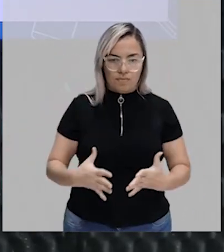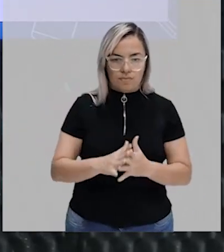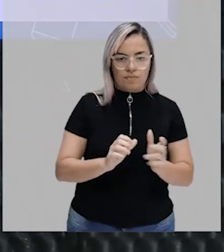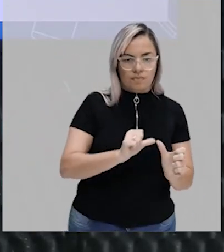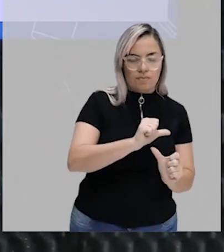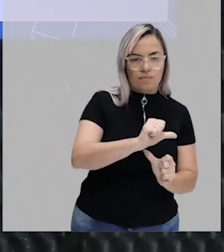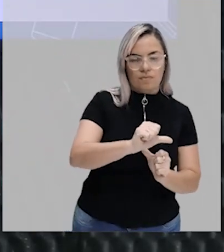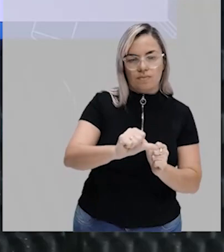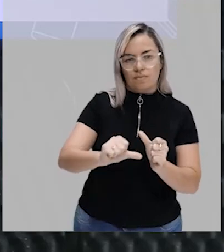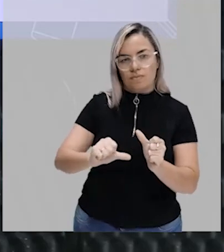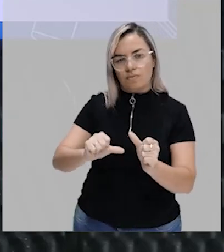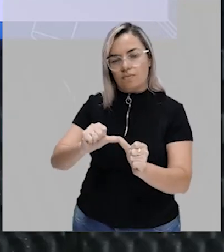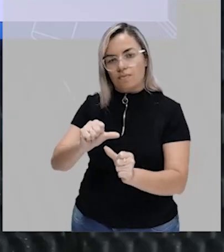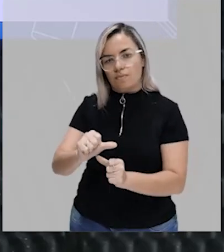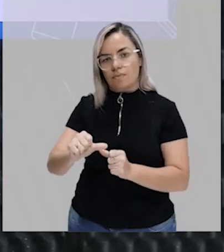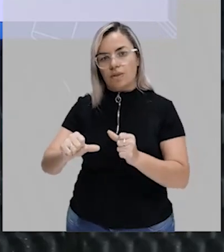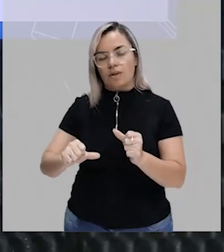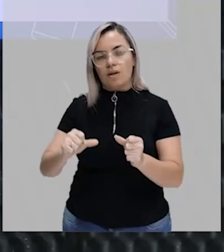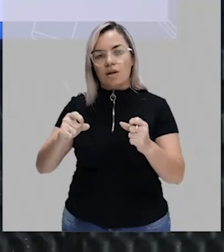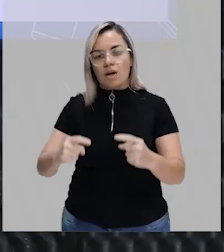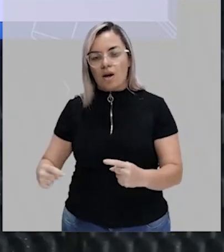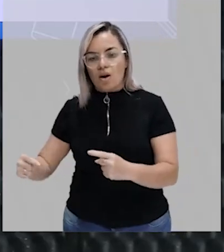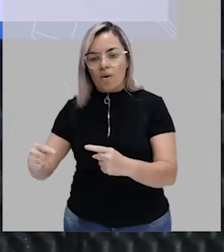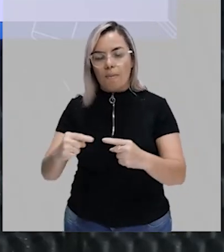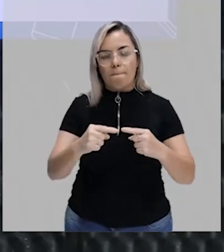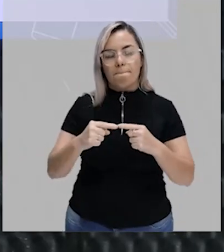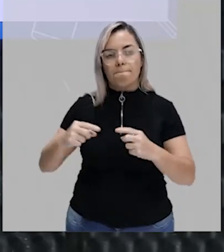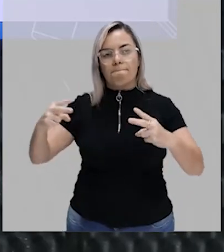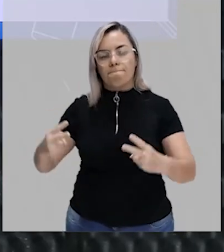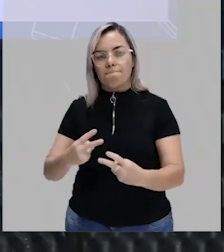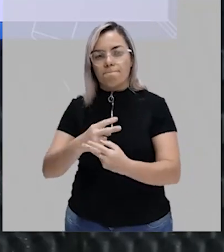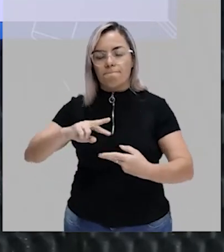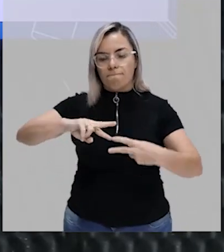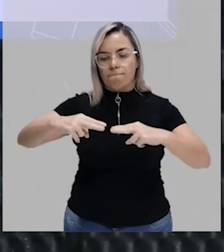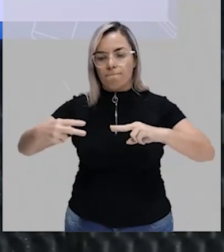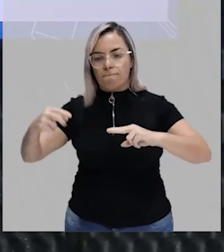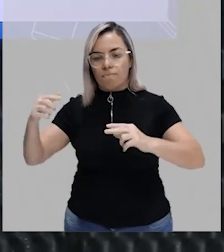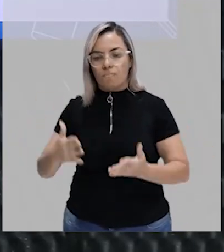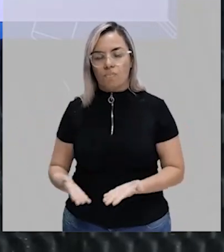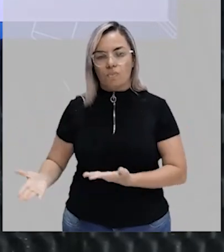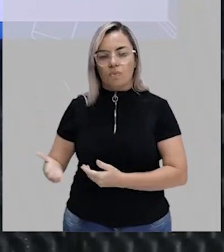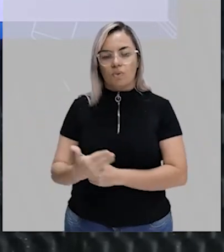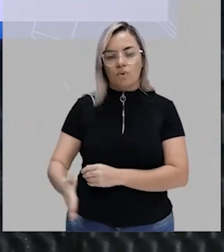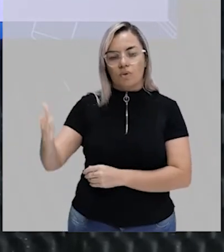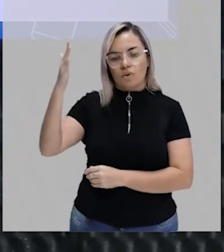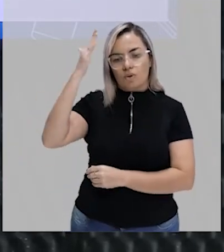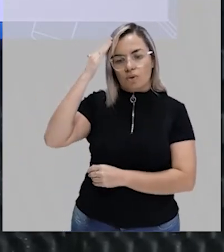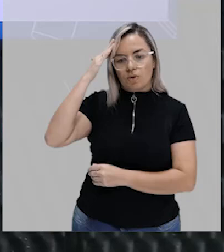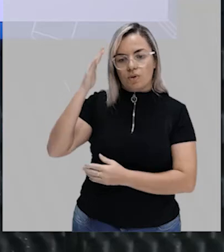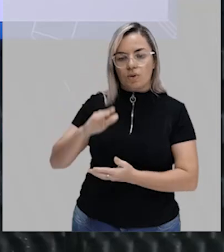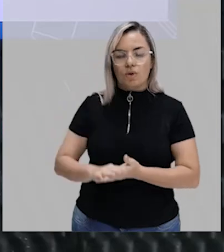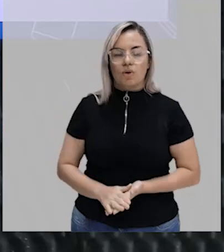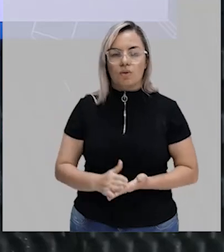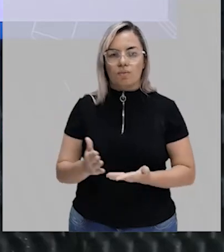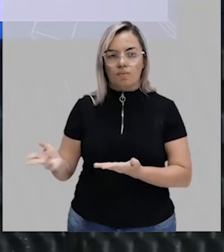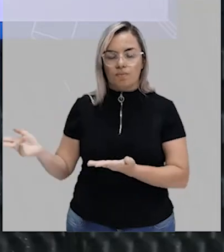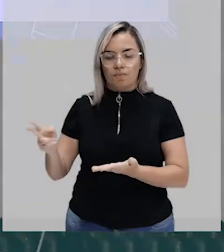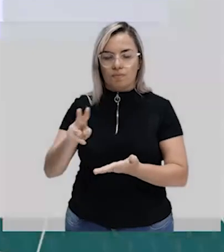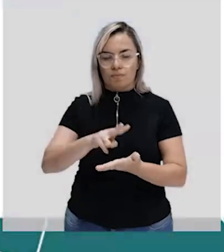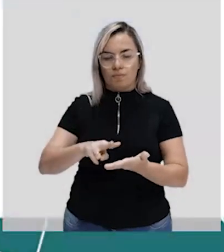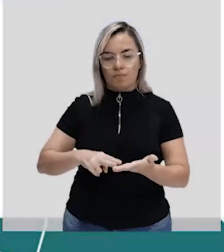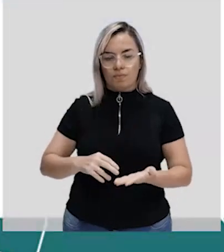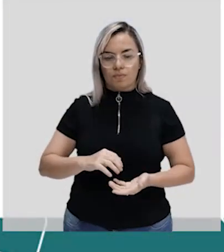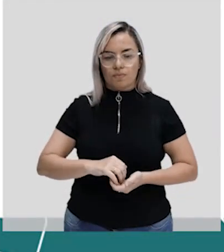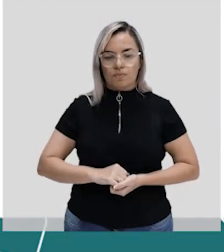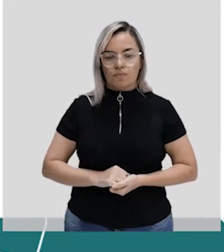de recombinação gênica, tá? E vamos entender o que é uma mutação, como ocorrem essas mutações, tipos